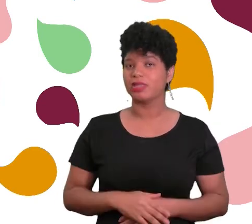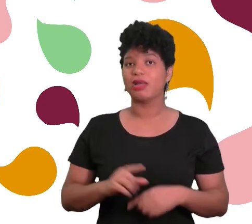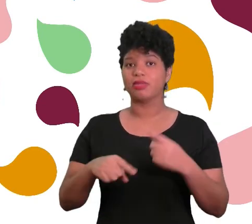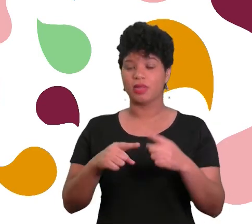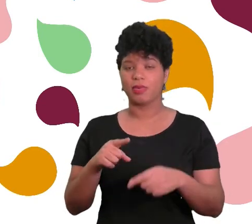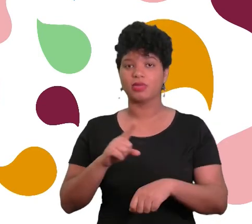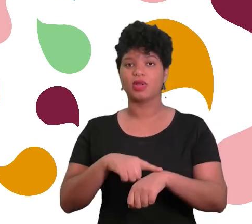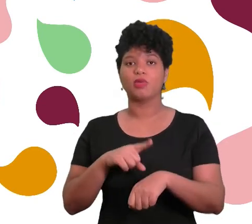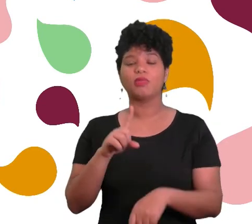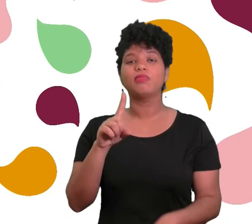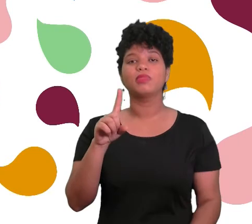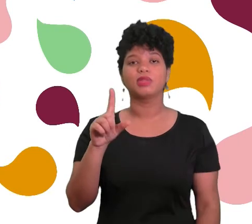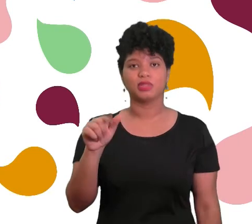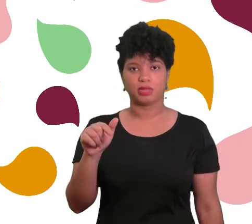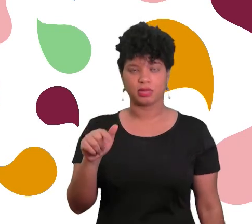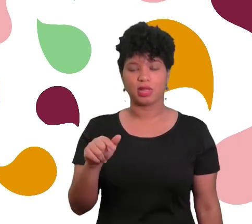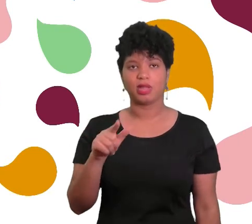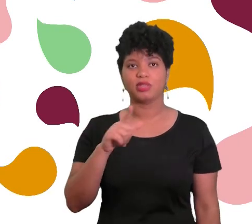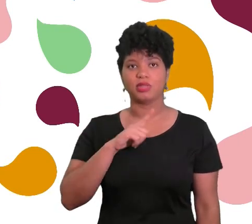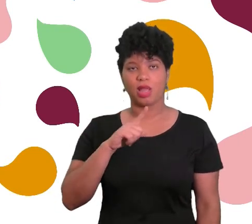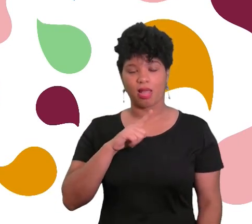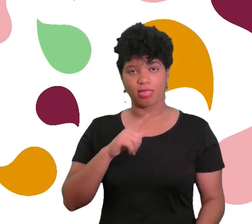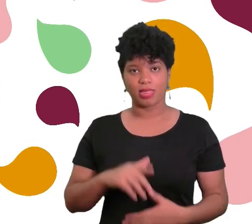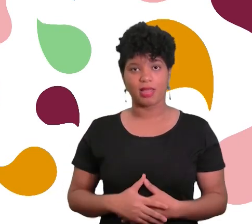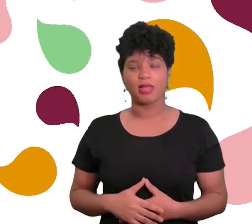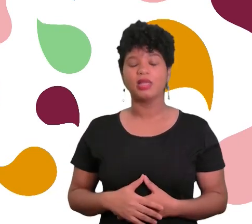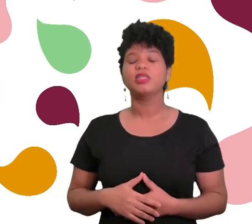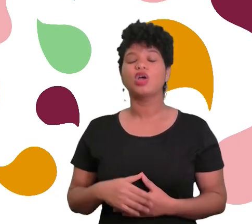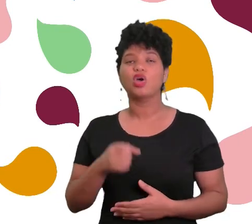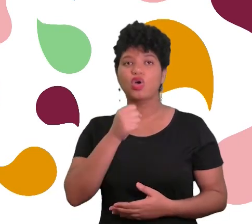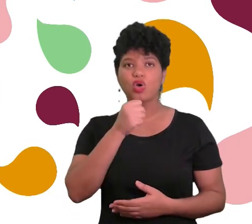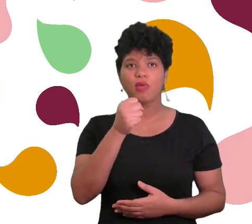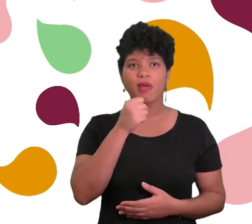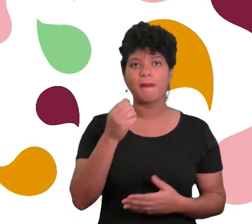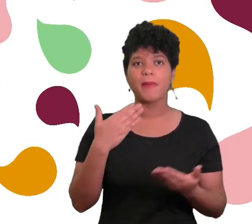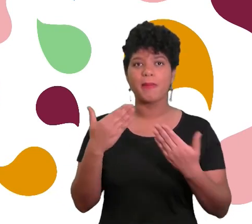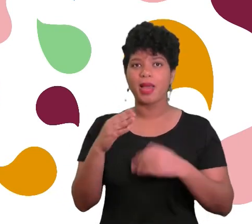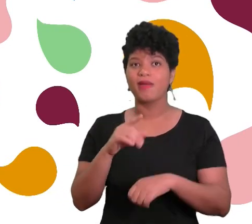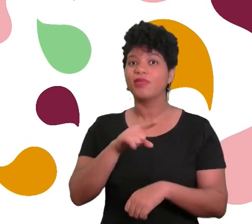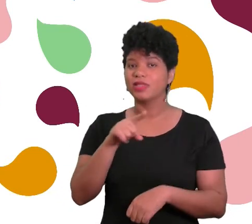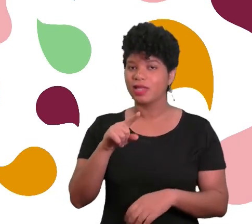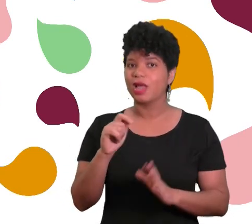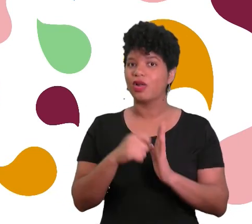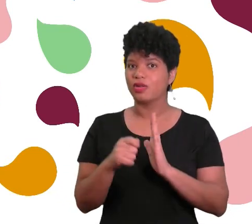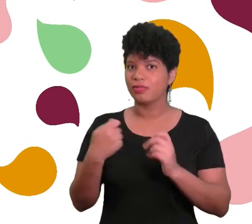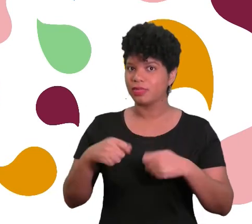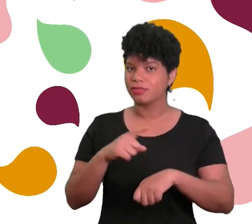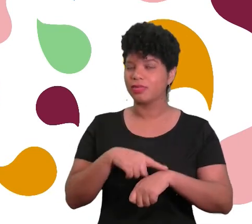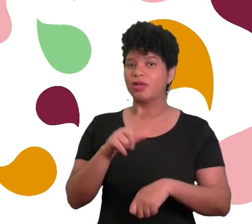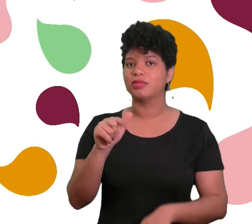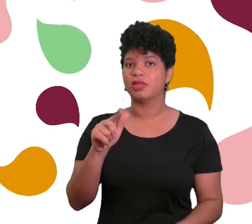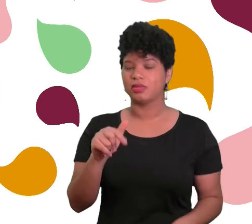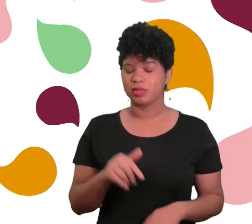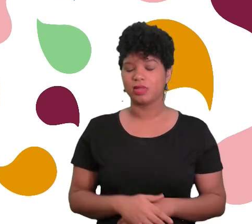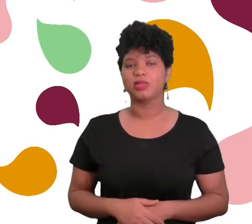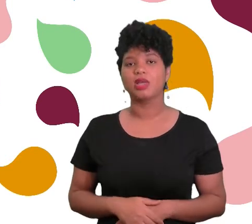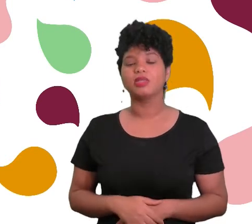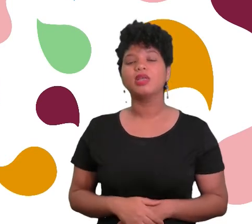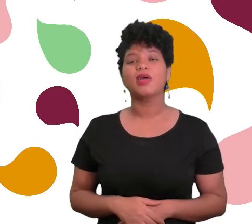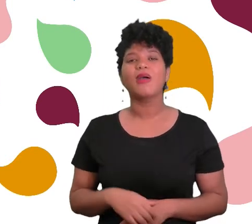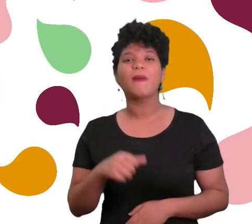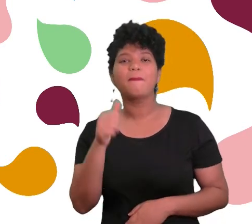horas tem a mesa, né? Todo a programação de debate acontece sempre às 17 horas, anotem aí. A de amanhã chama-se Mulheres